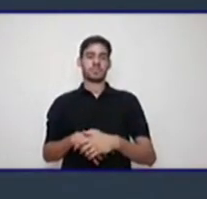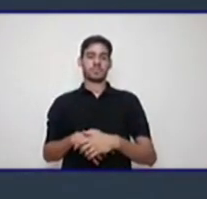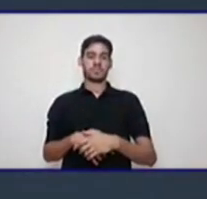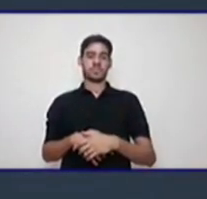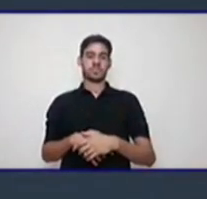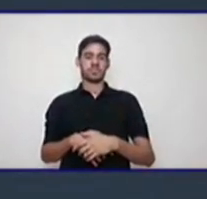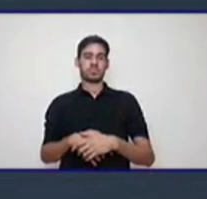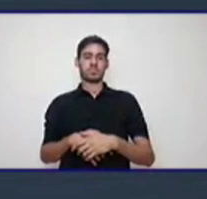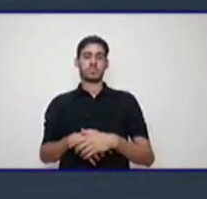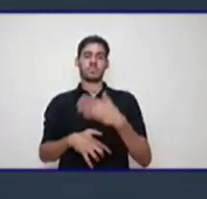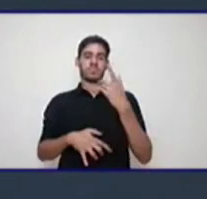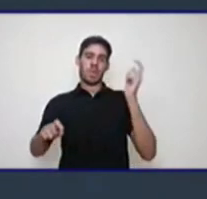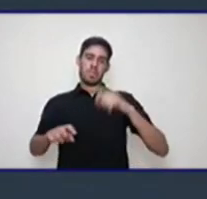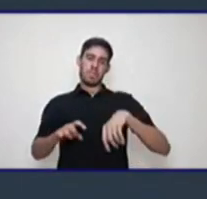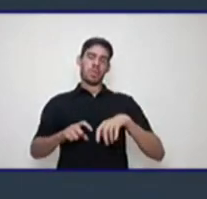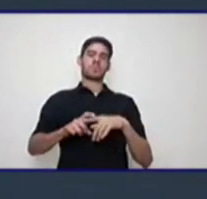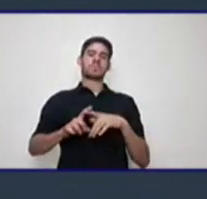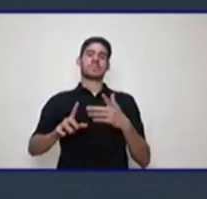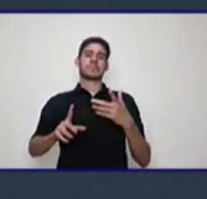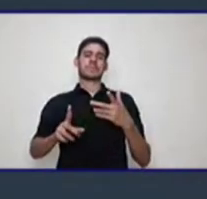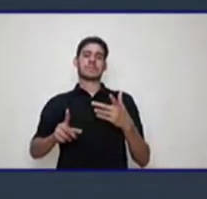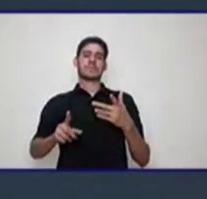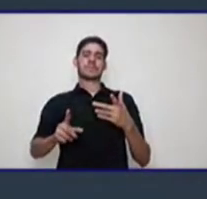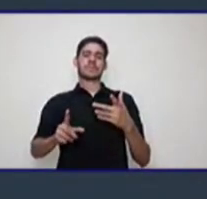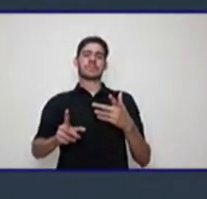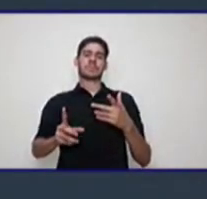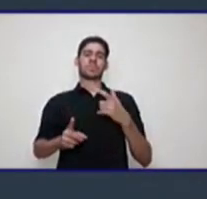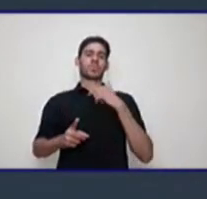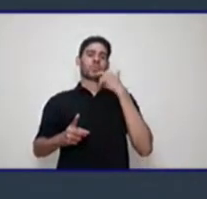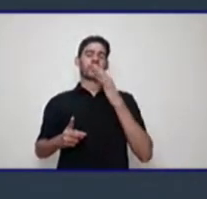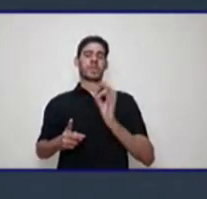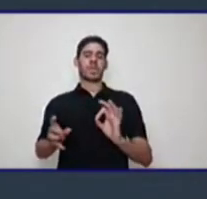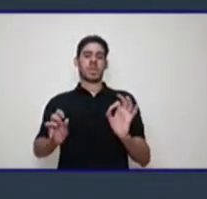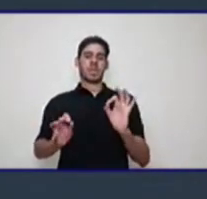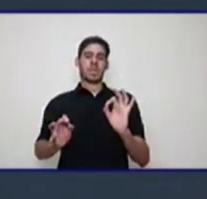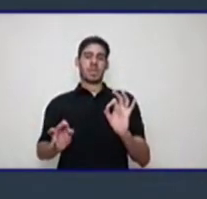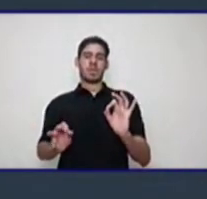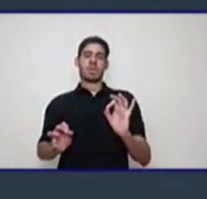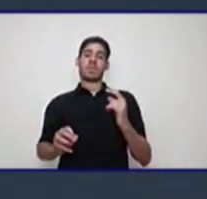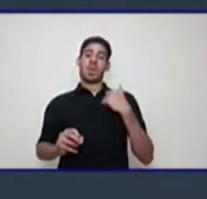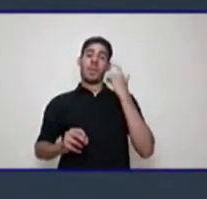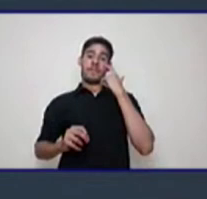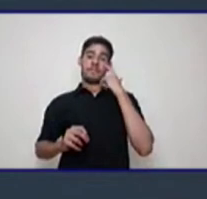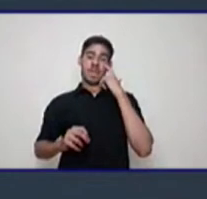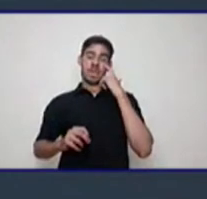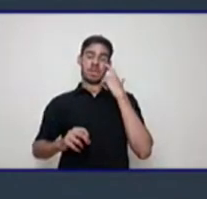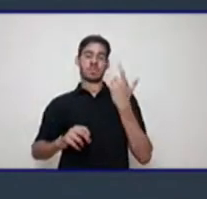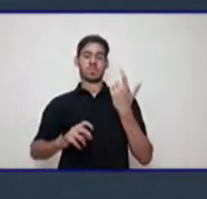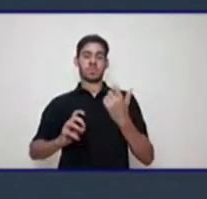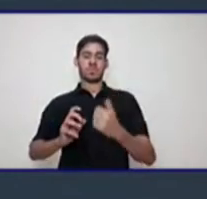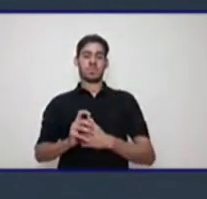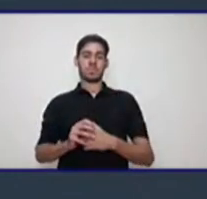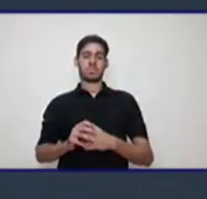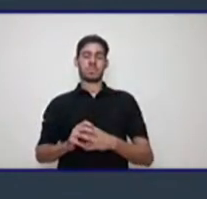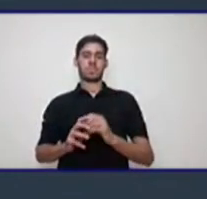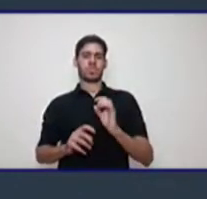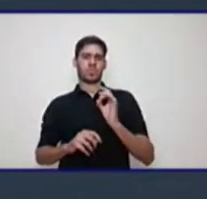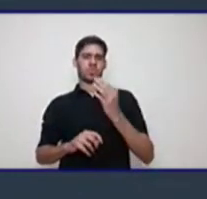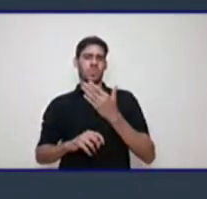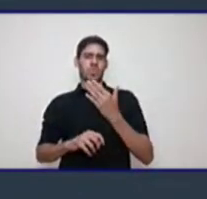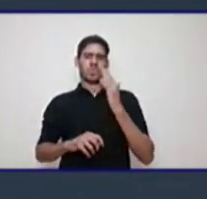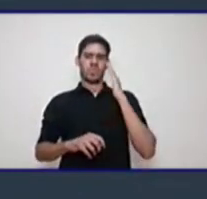com grande parcimônia e técnica, mas sem dúvida alguma, senhor presidente, penso que não só este